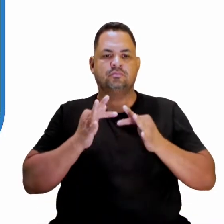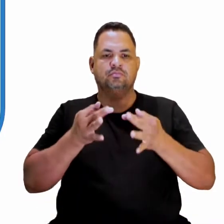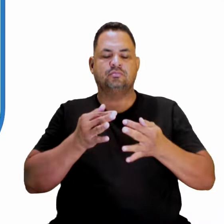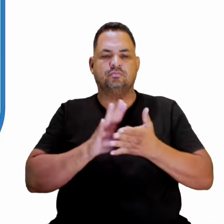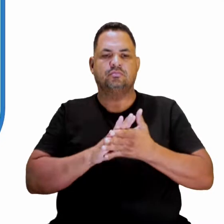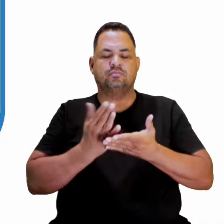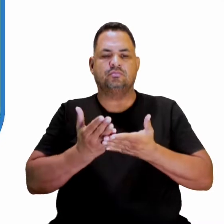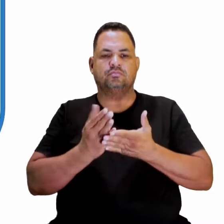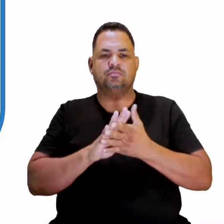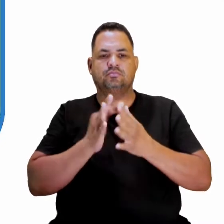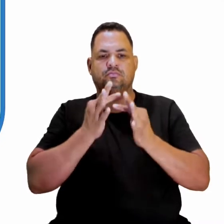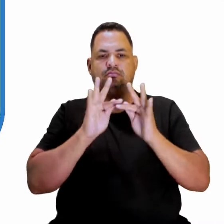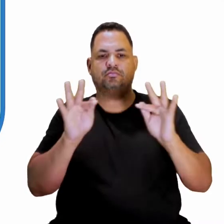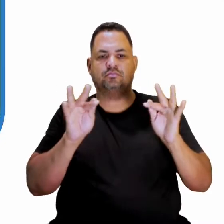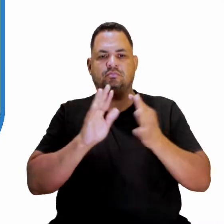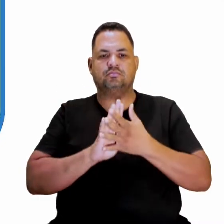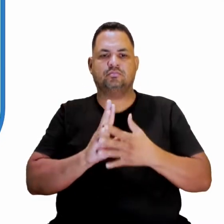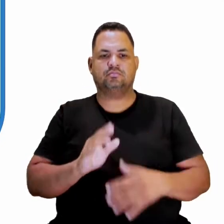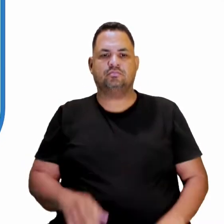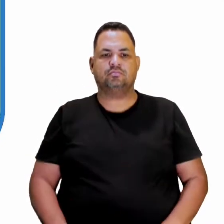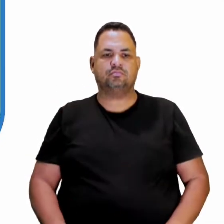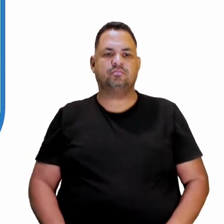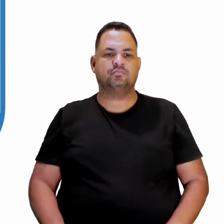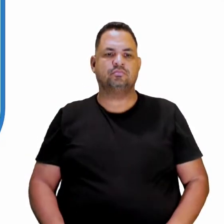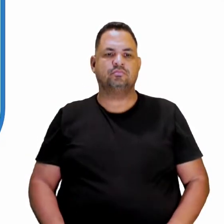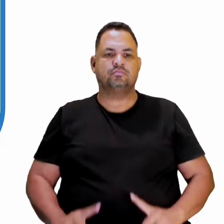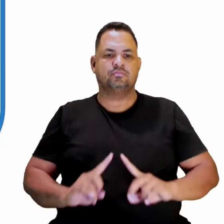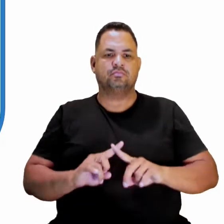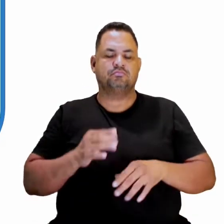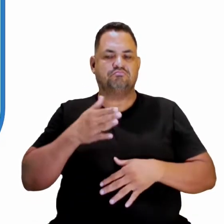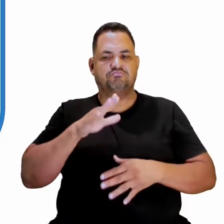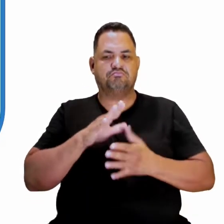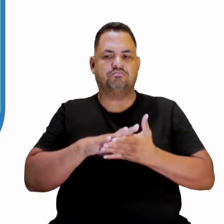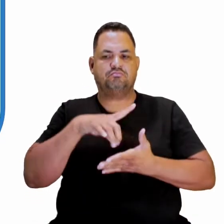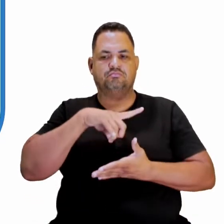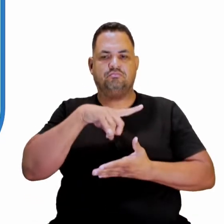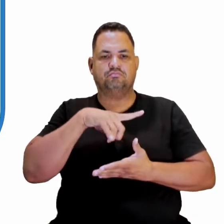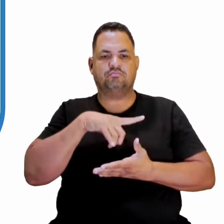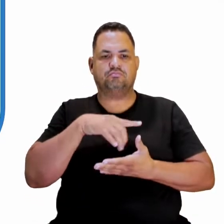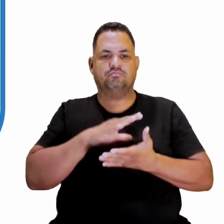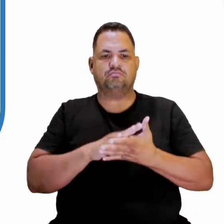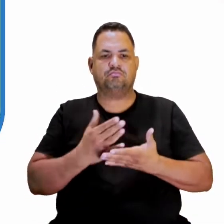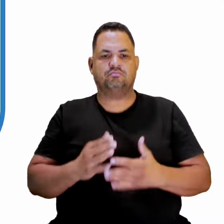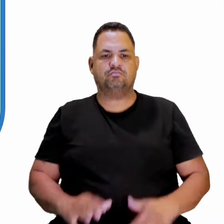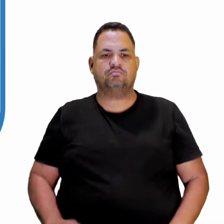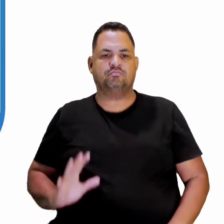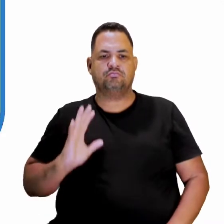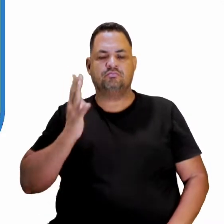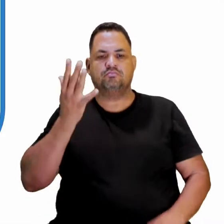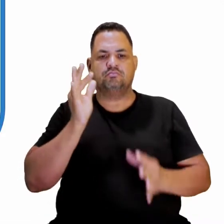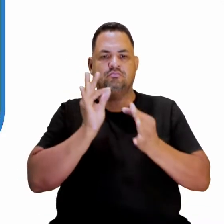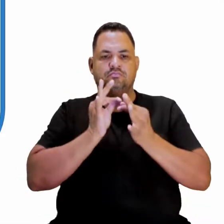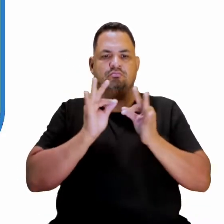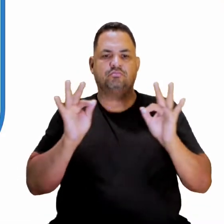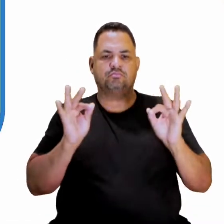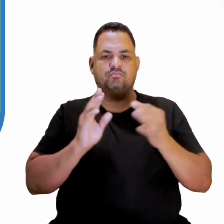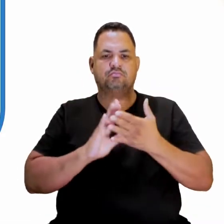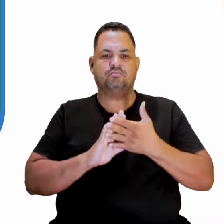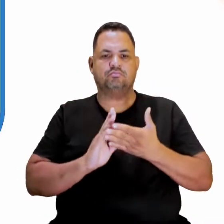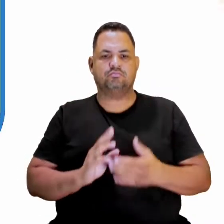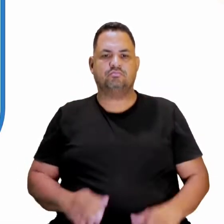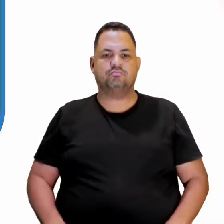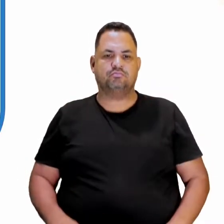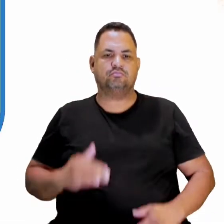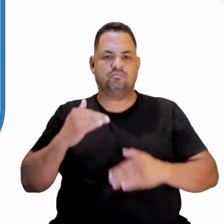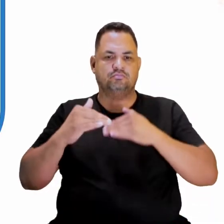fala em português, não sei o que, né. Então, mais ou menos isso a gente vai ver sobre question tags. Tempos simples e progressivos.